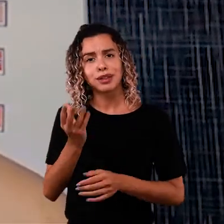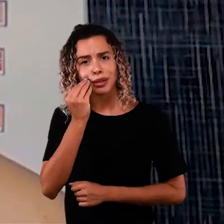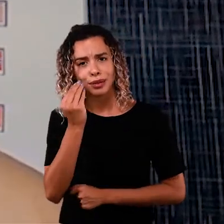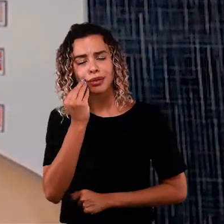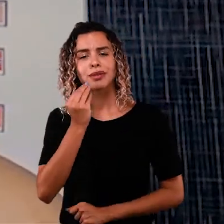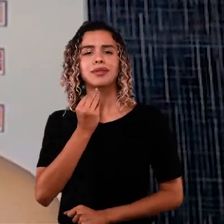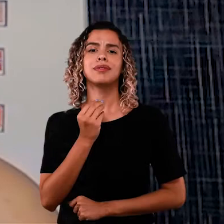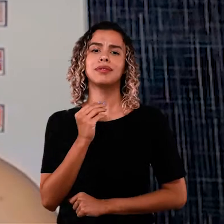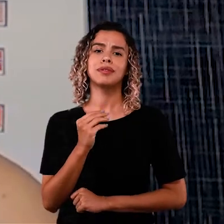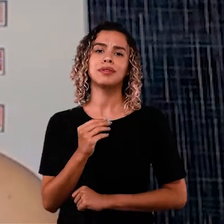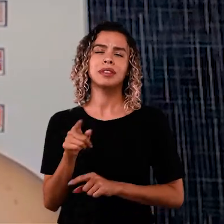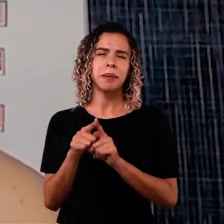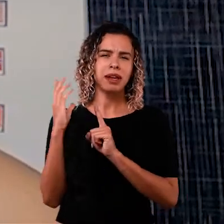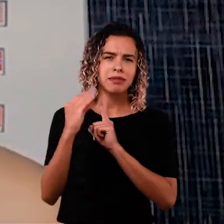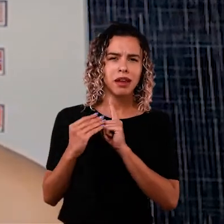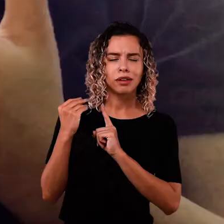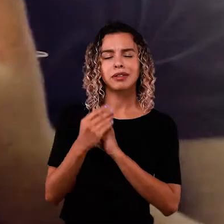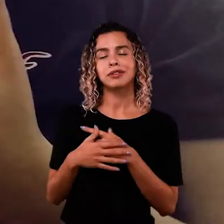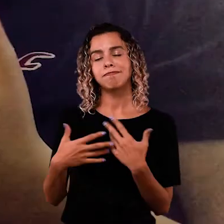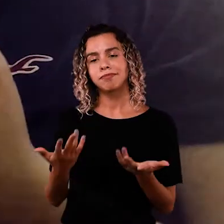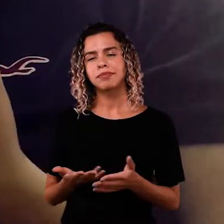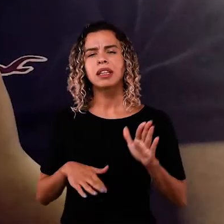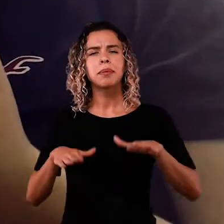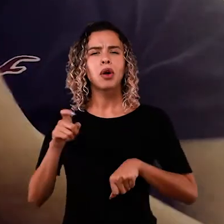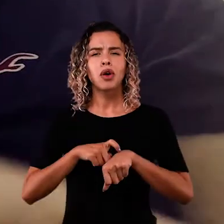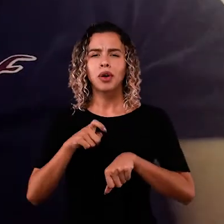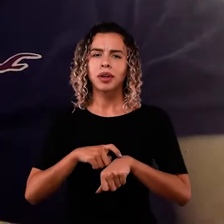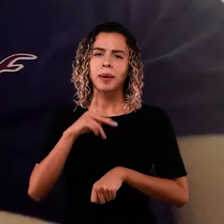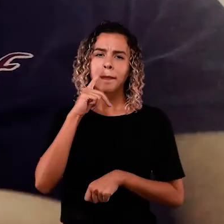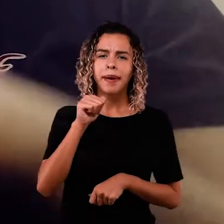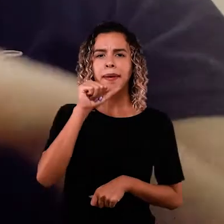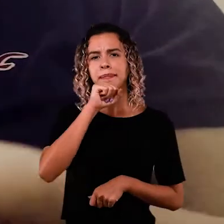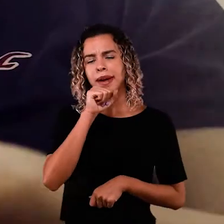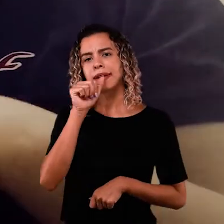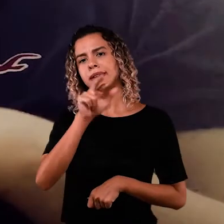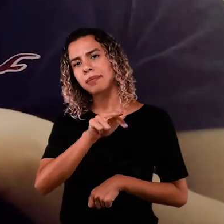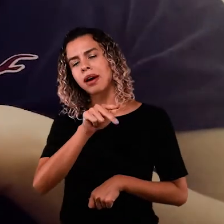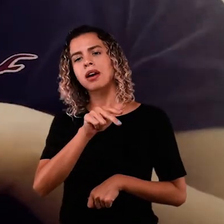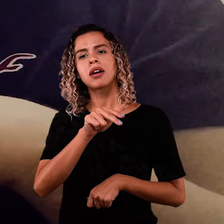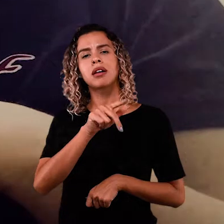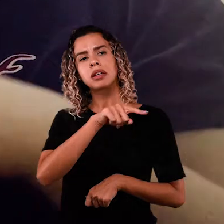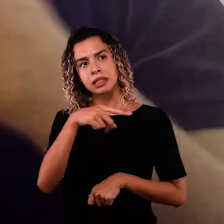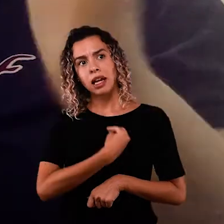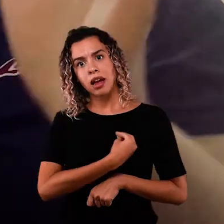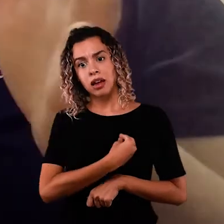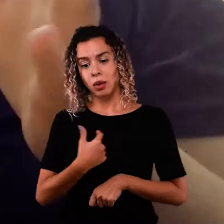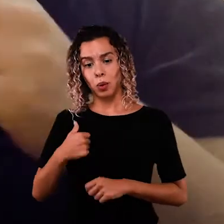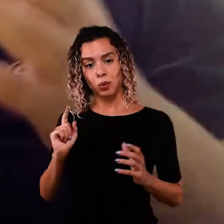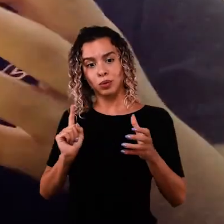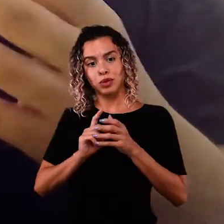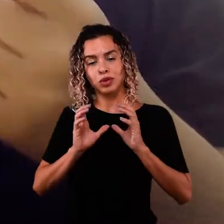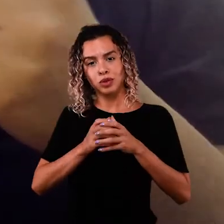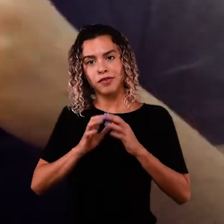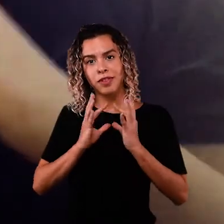enganar. Já teve assédio. Tem horas que... Fernanda. Tá, meus pais, minha mãe, minha irmã, meu pai, minha mãe estão lá